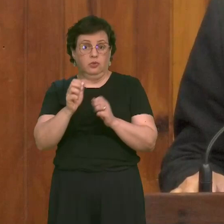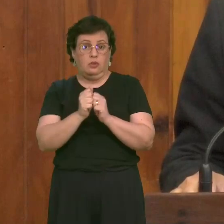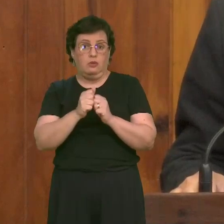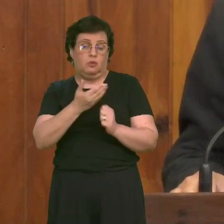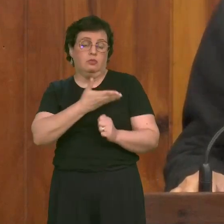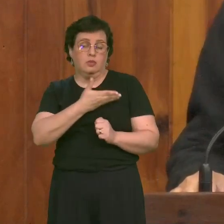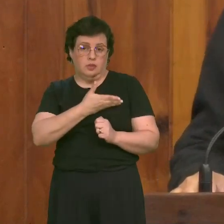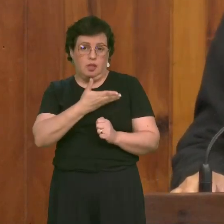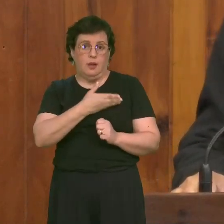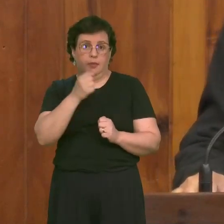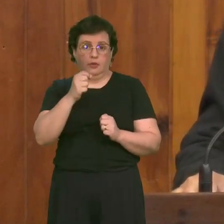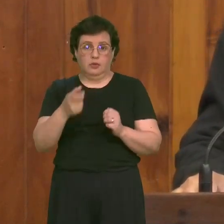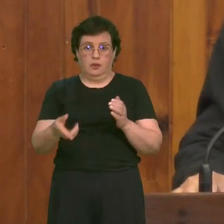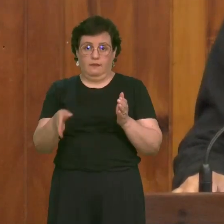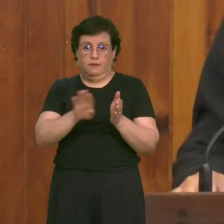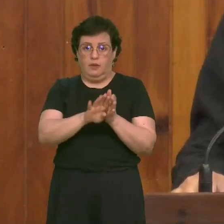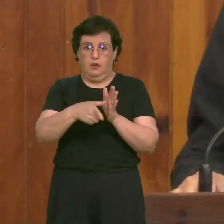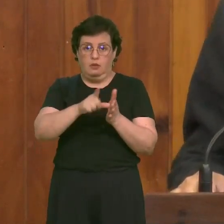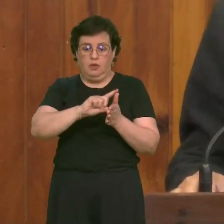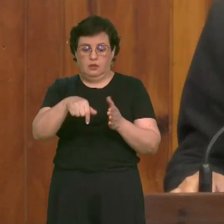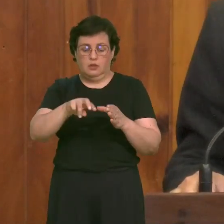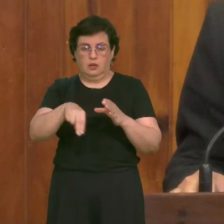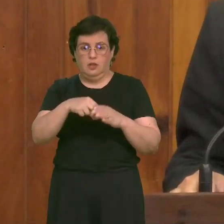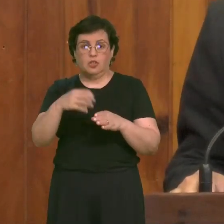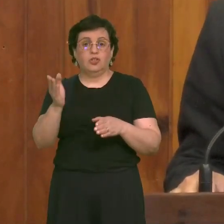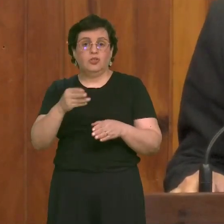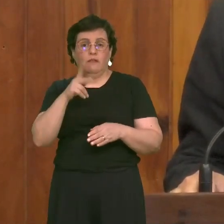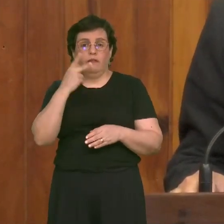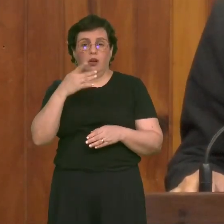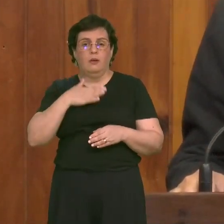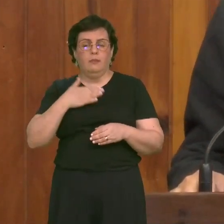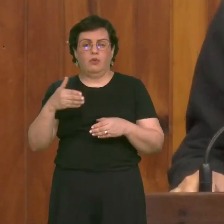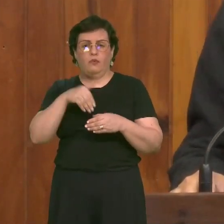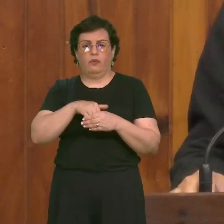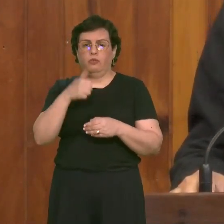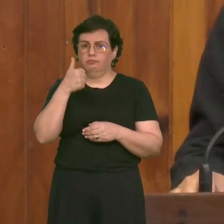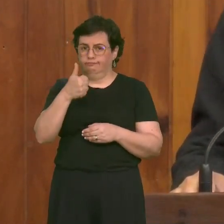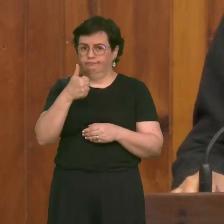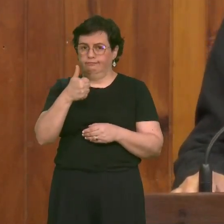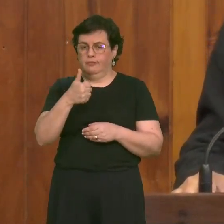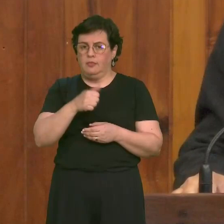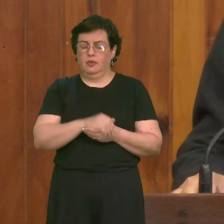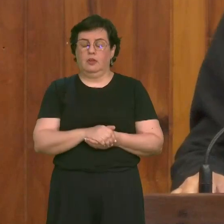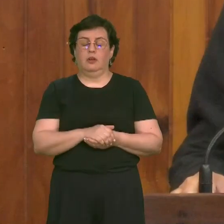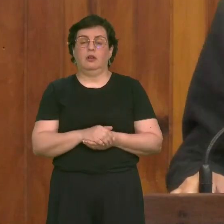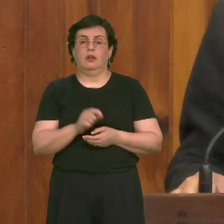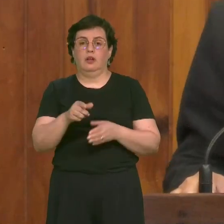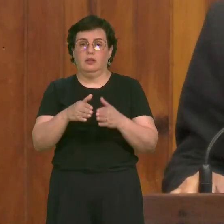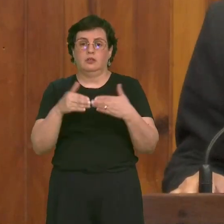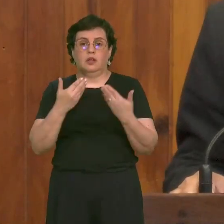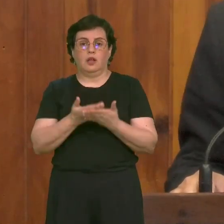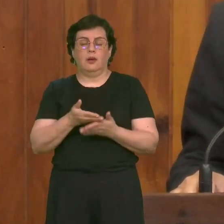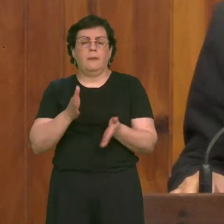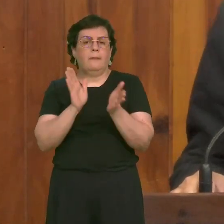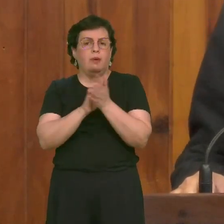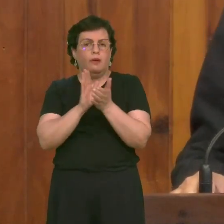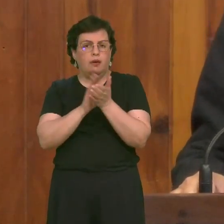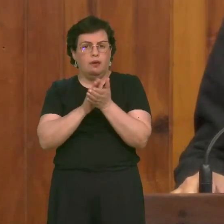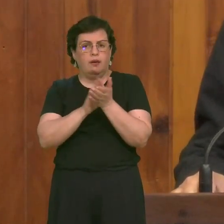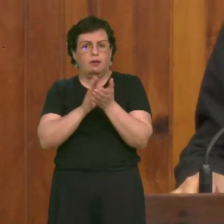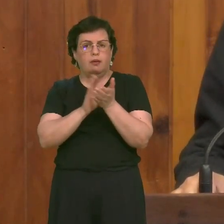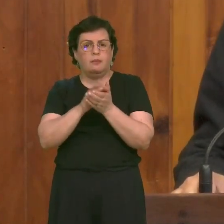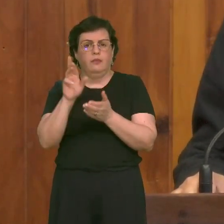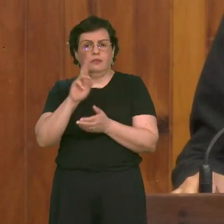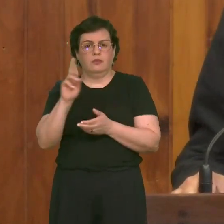os companheiros colegas que me antecederam e já manifestar meu voto favorável requerimento parabenizando o vereador